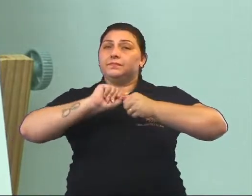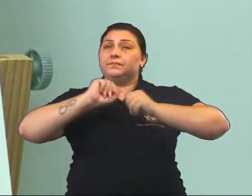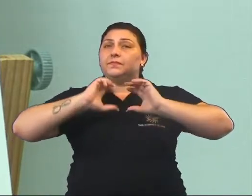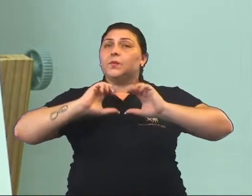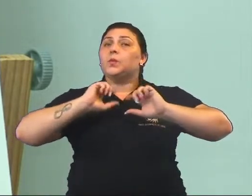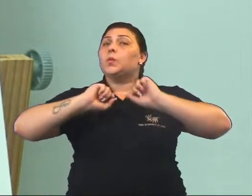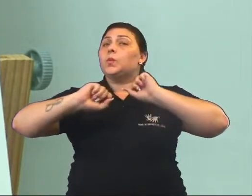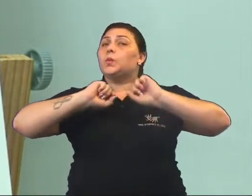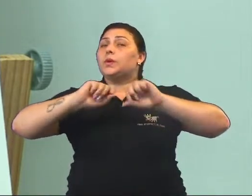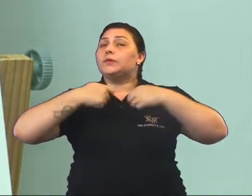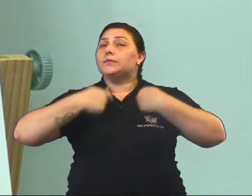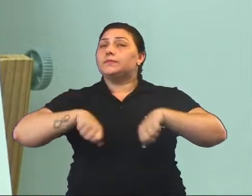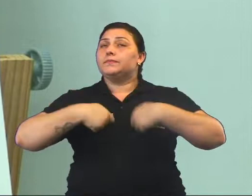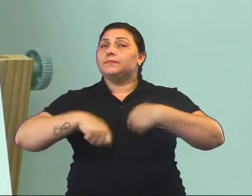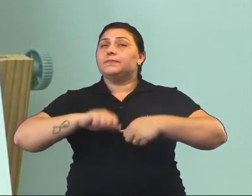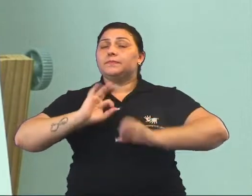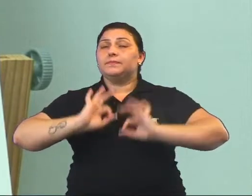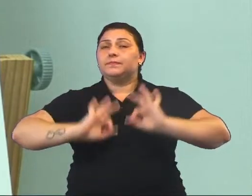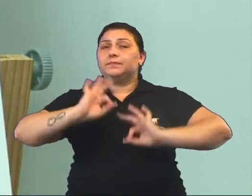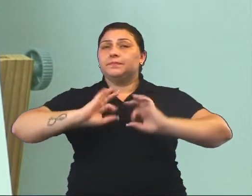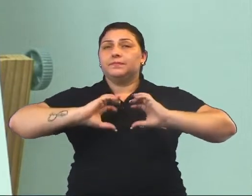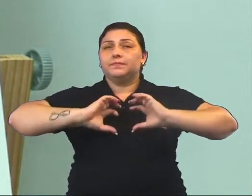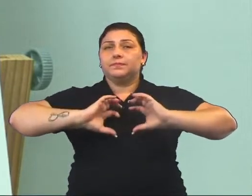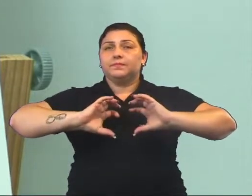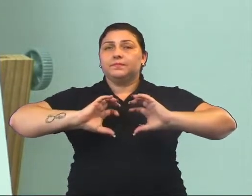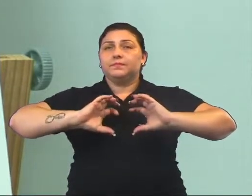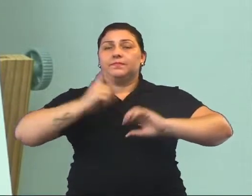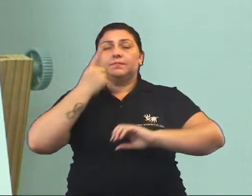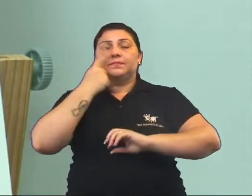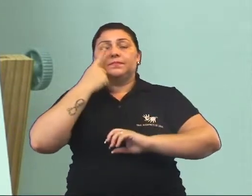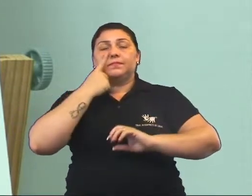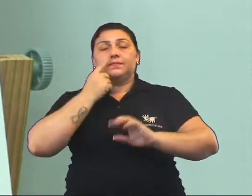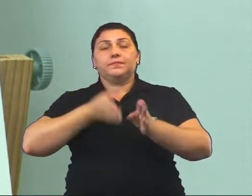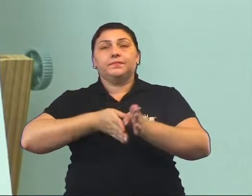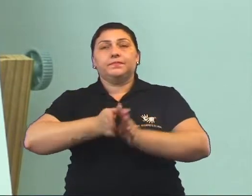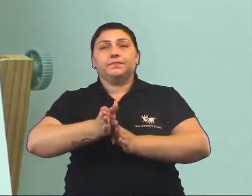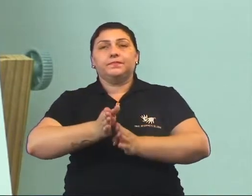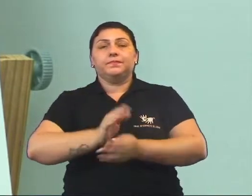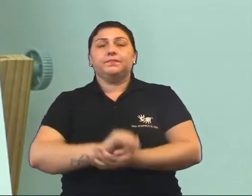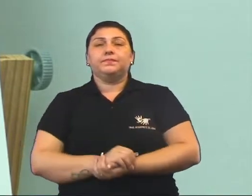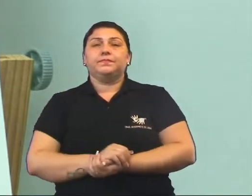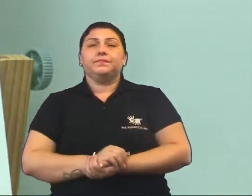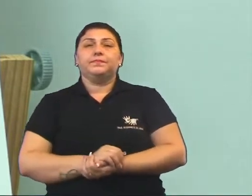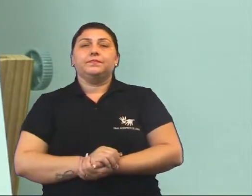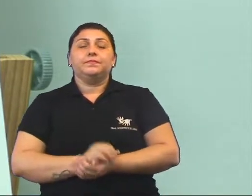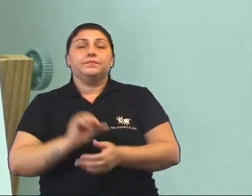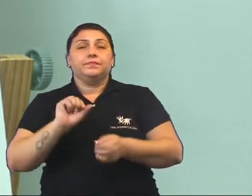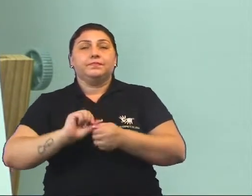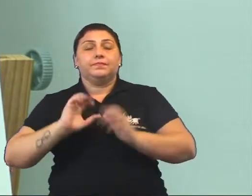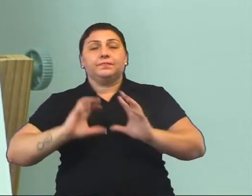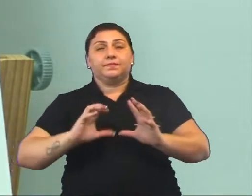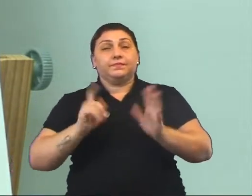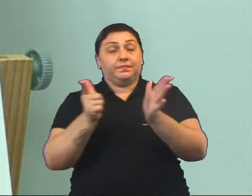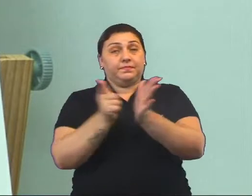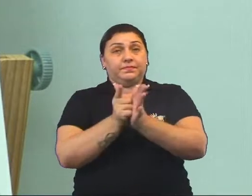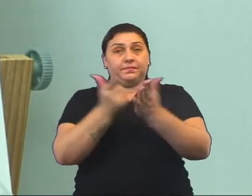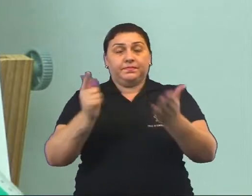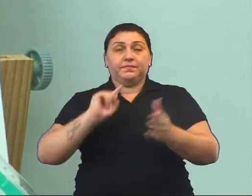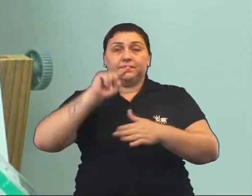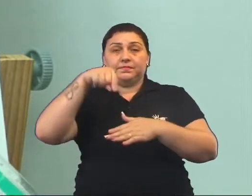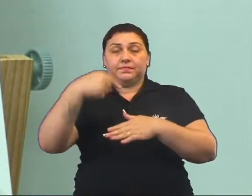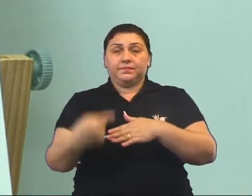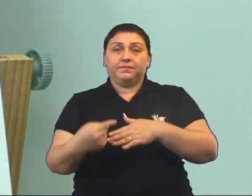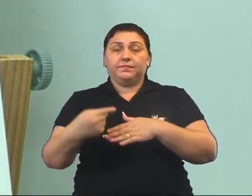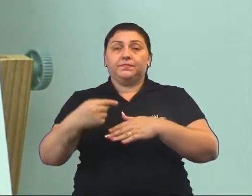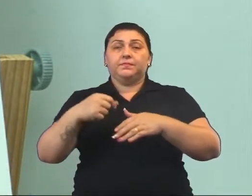Para fazer a bolinha, o que é necessário para fazer a bolinha? Vamos ver as orientações. Faça uma bola de jornal e